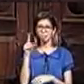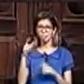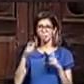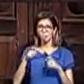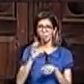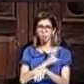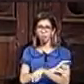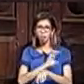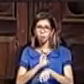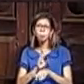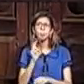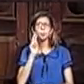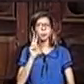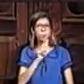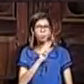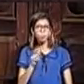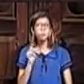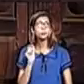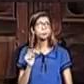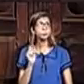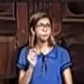eu vejo